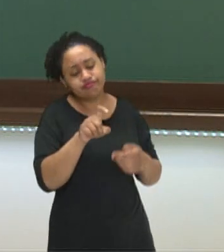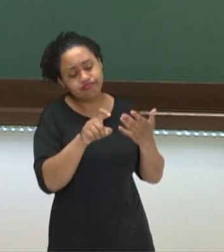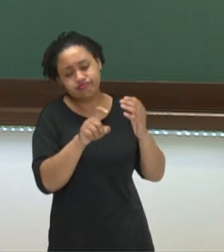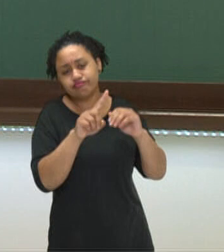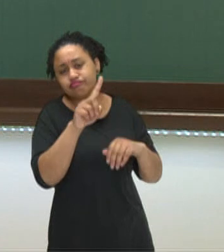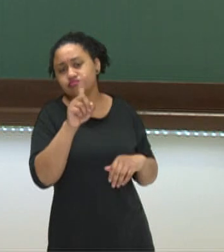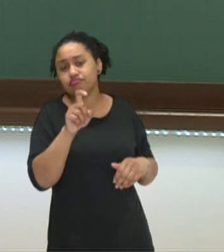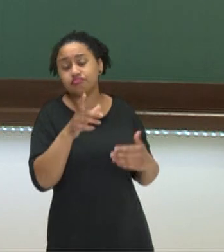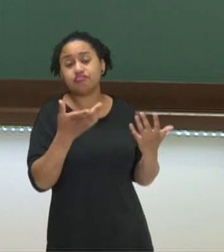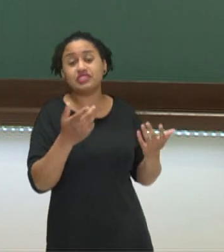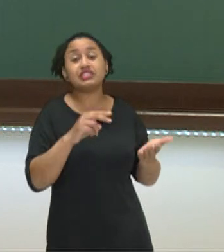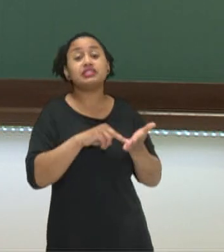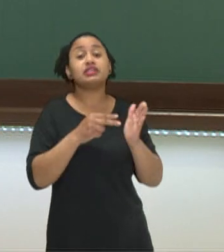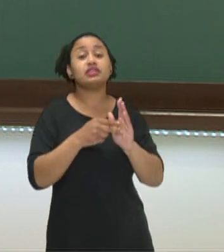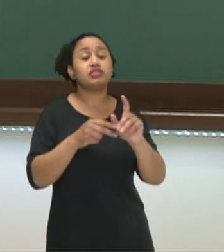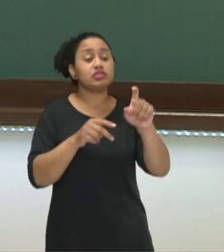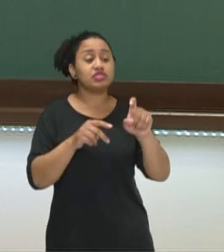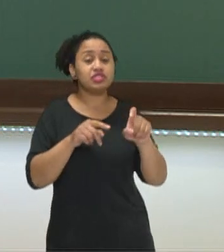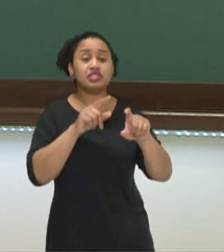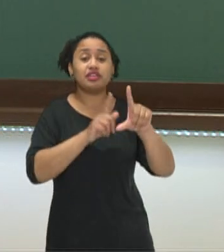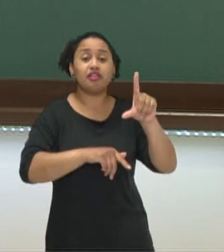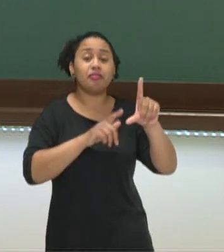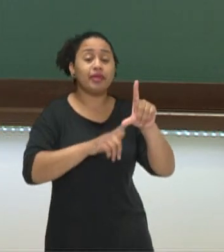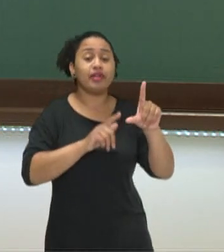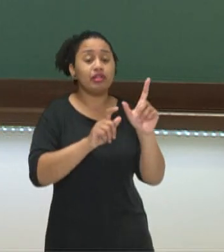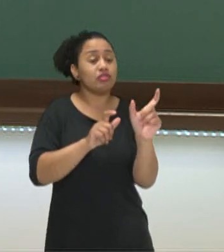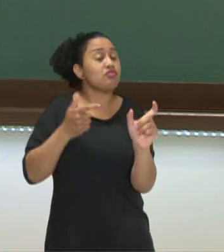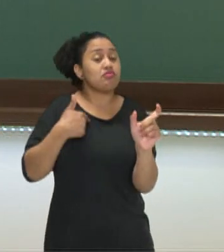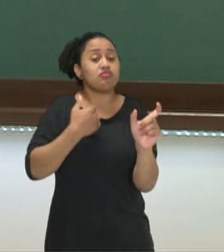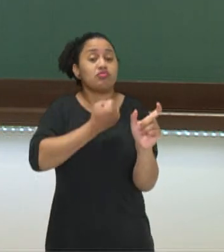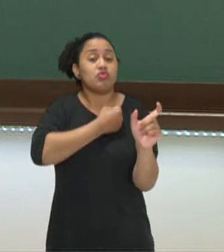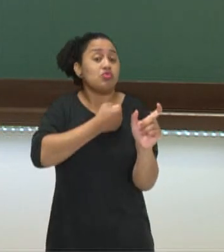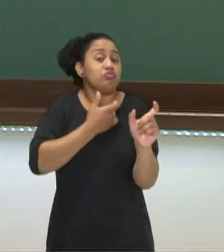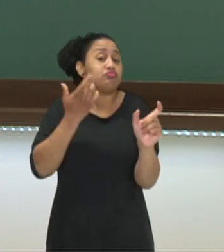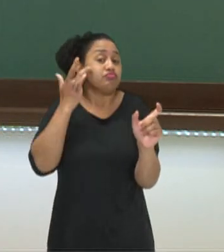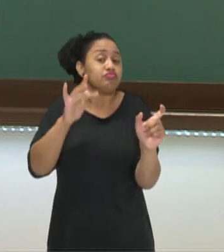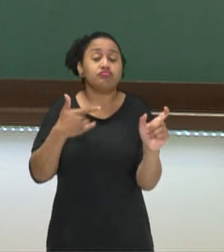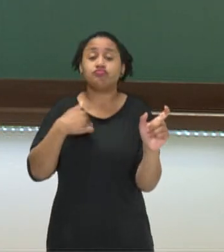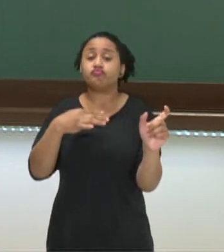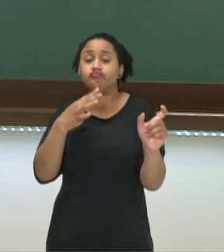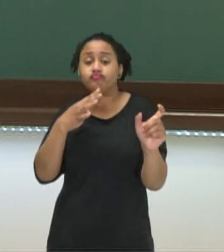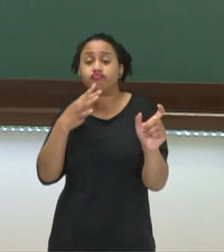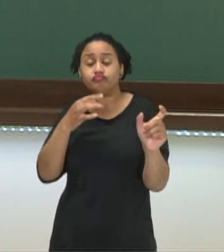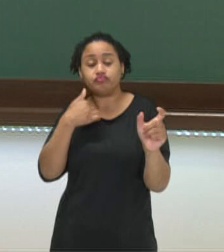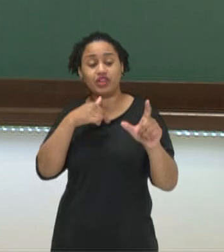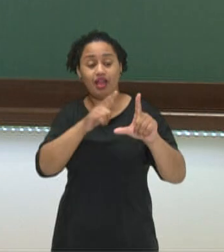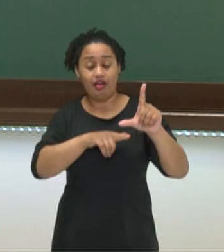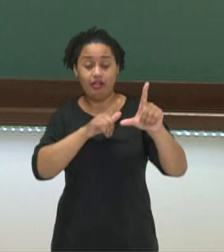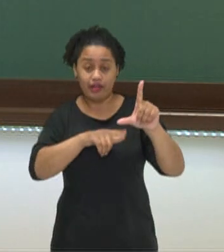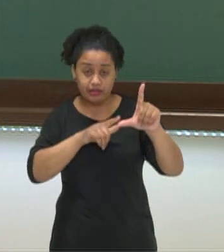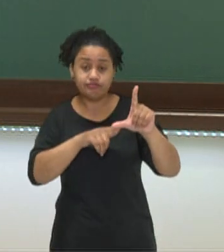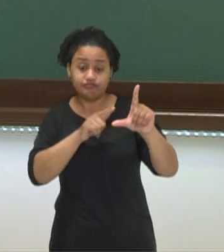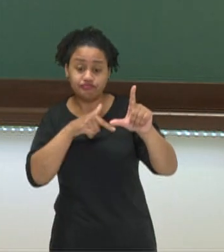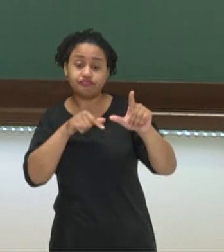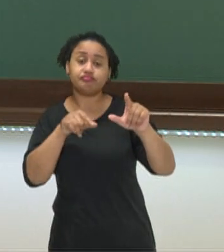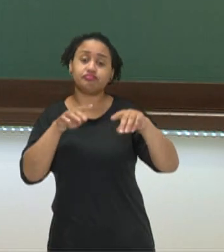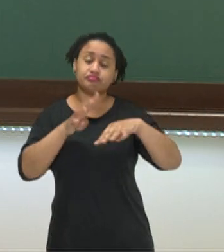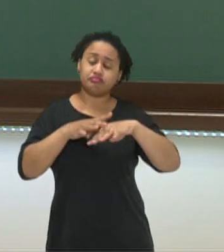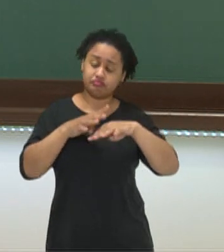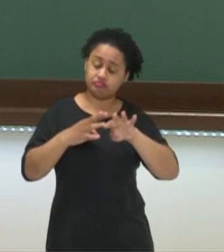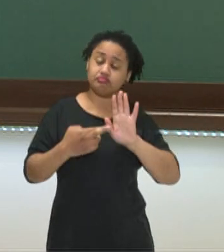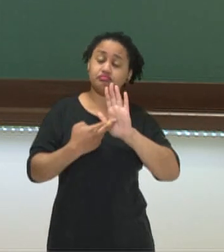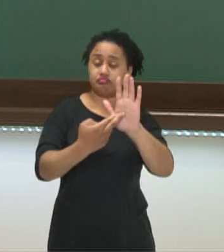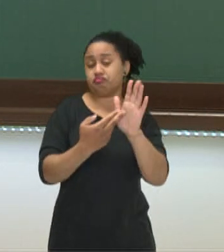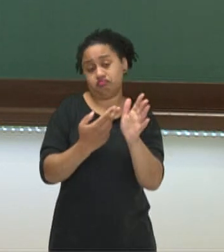um valor desconhecido, tá? A letra dentro da matemática representa um valor desconhecido. Não precisa ser